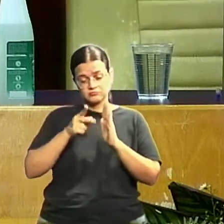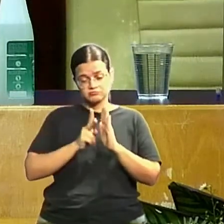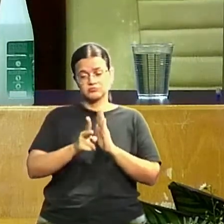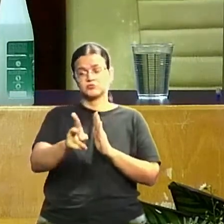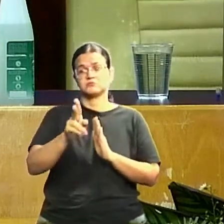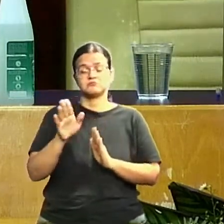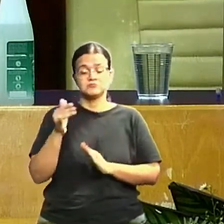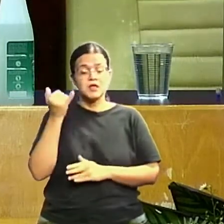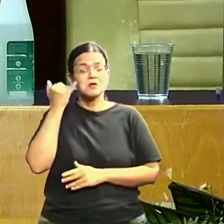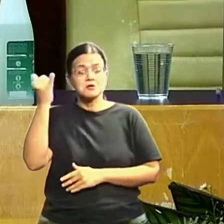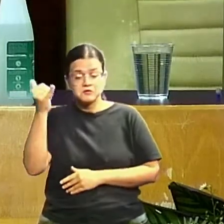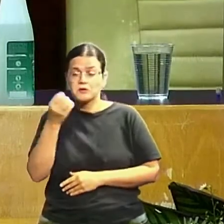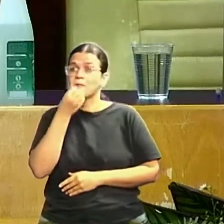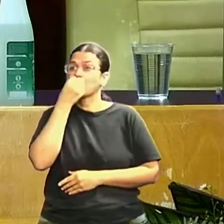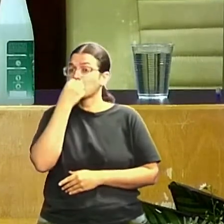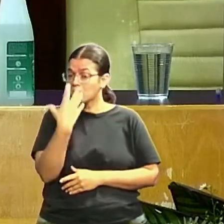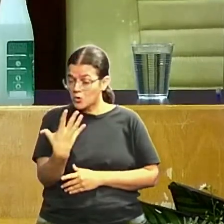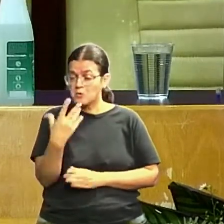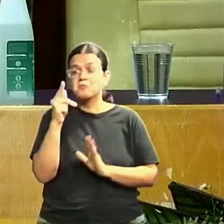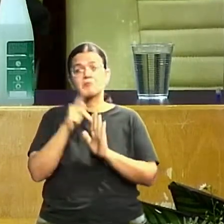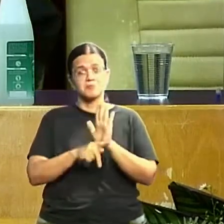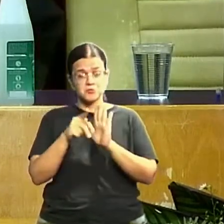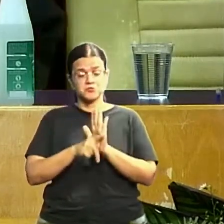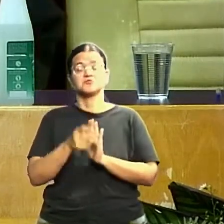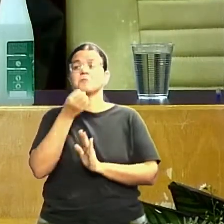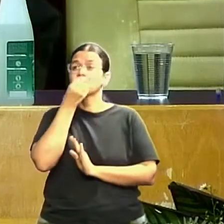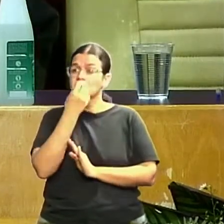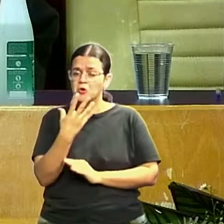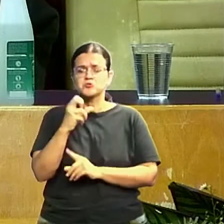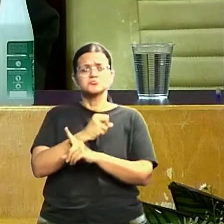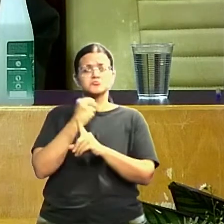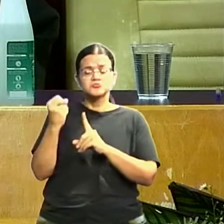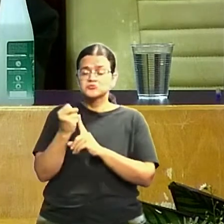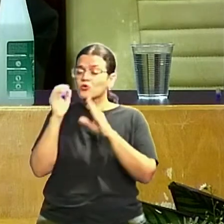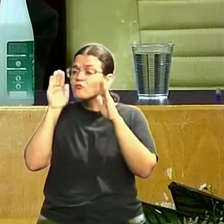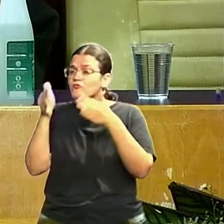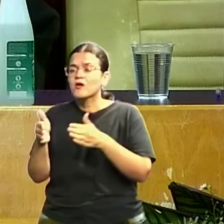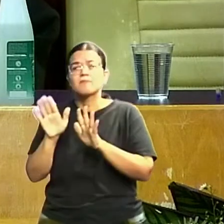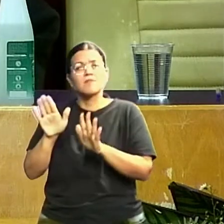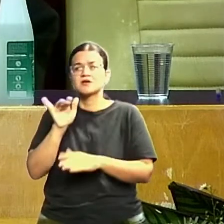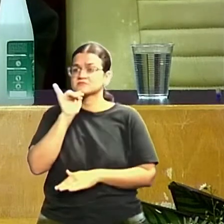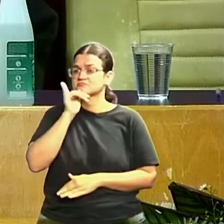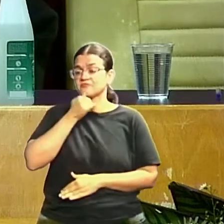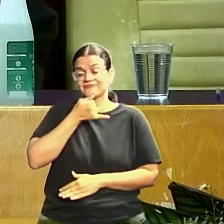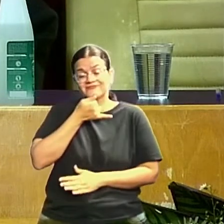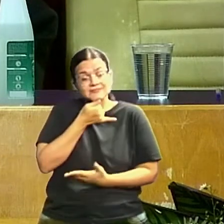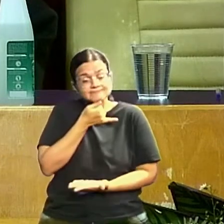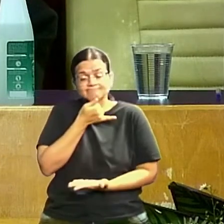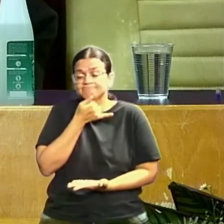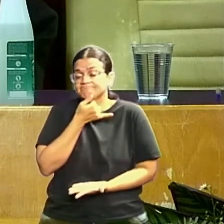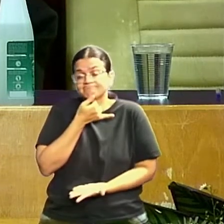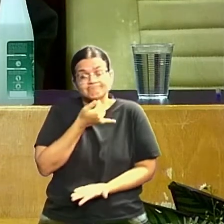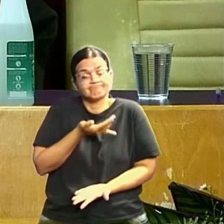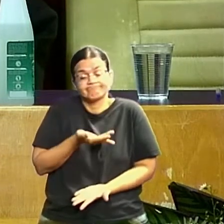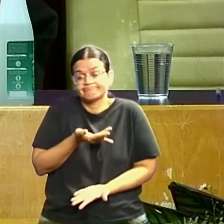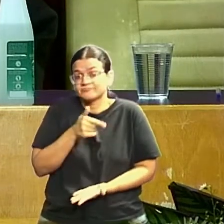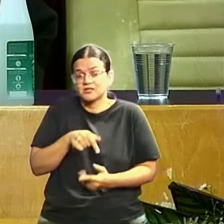veto. A ideia é brilhante, o projeto é socialmente, mas, infelizmente,